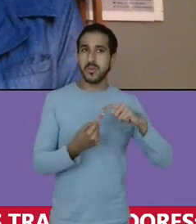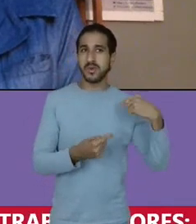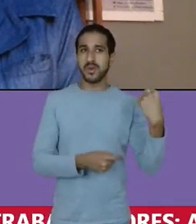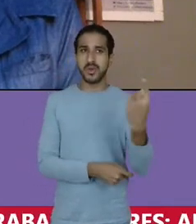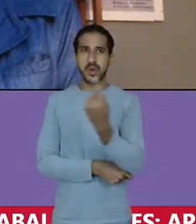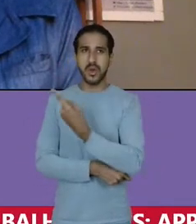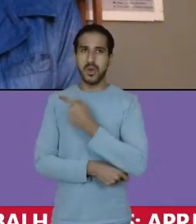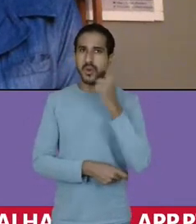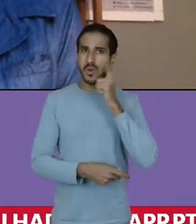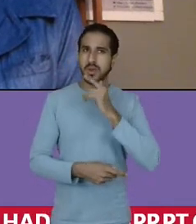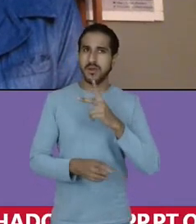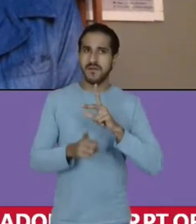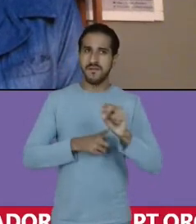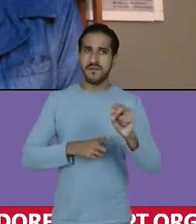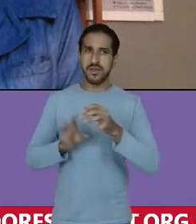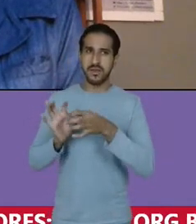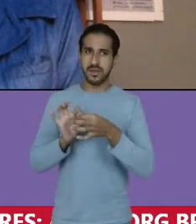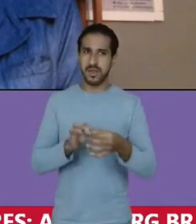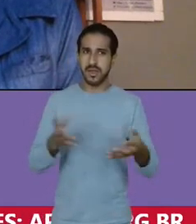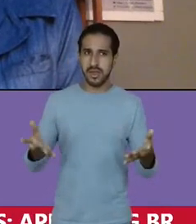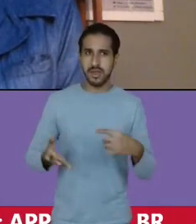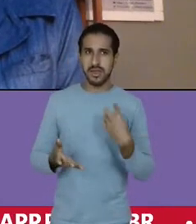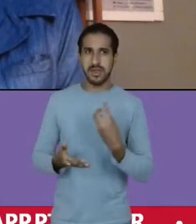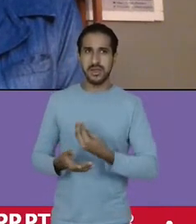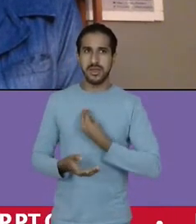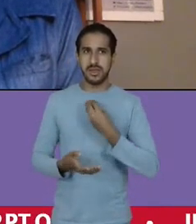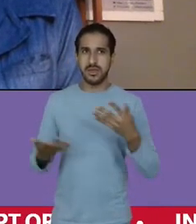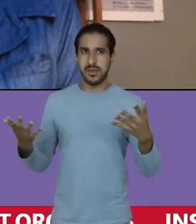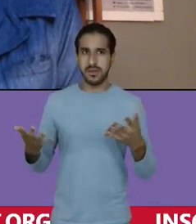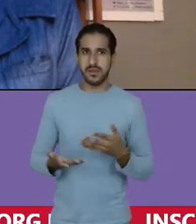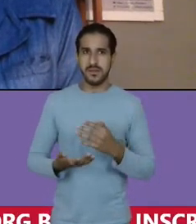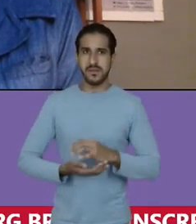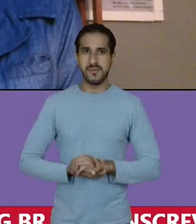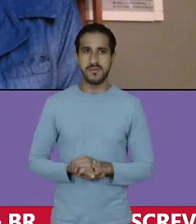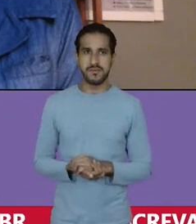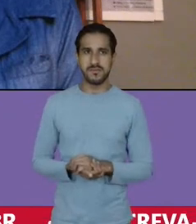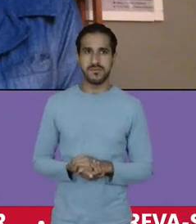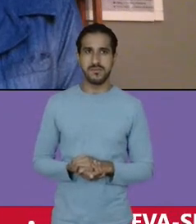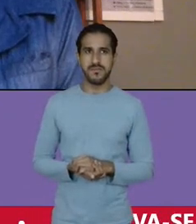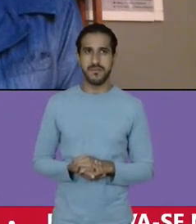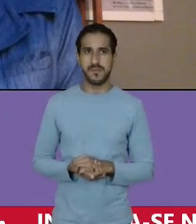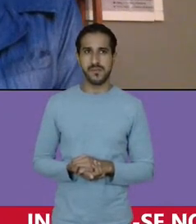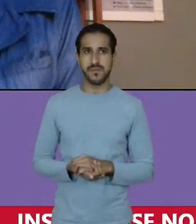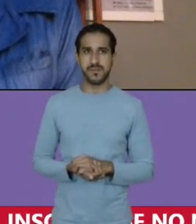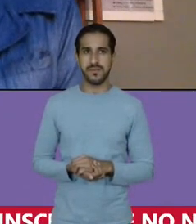gente sobreviva à situação que a gente está enfrentando hoje?